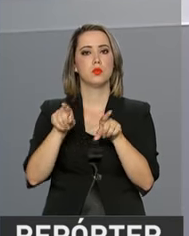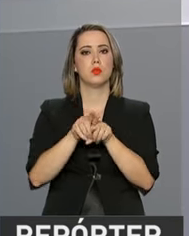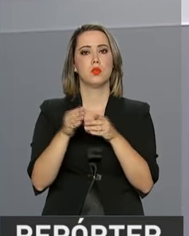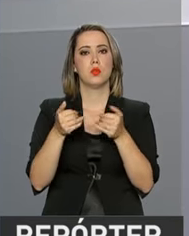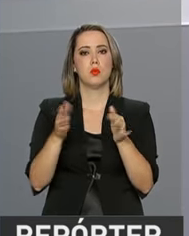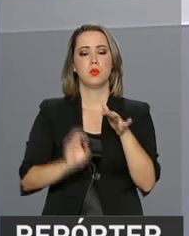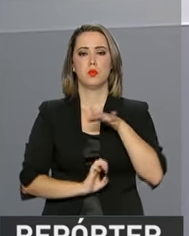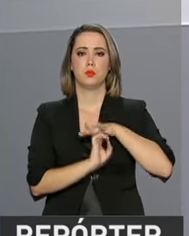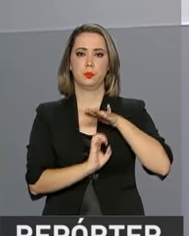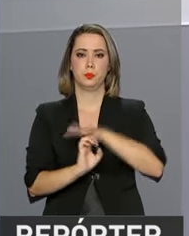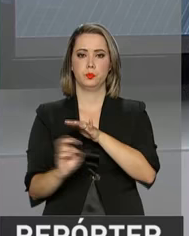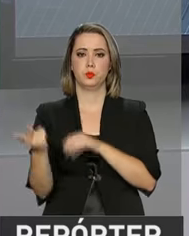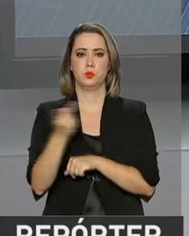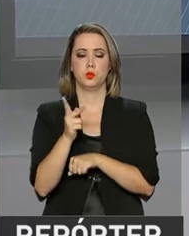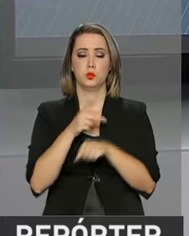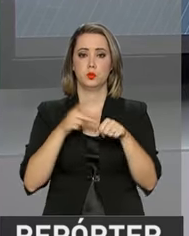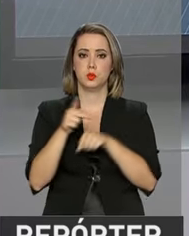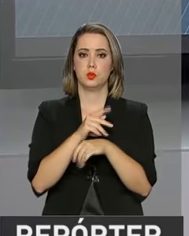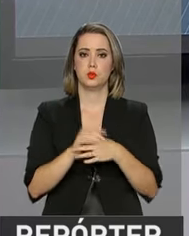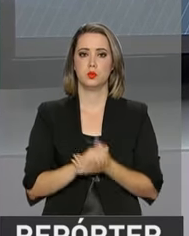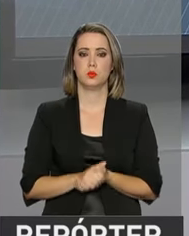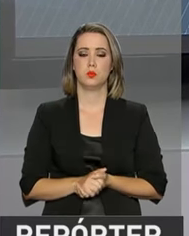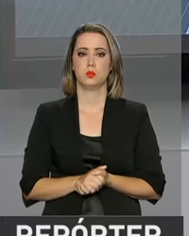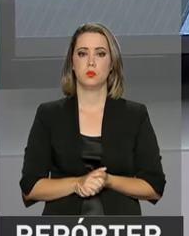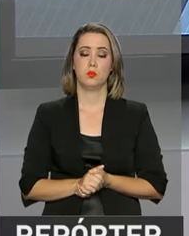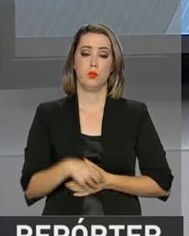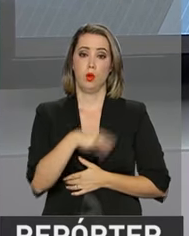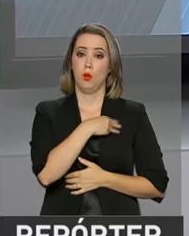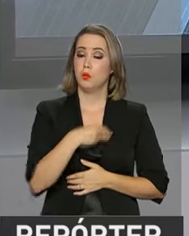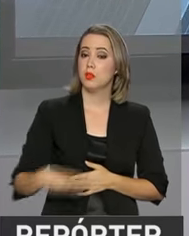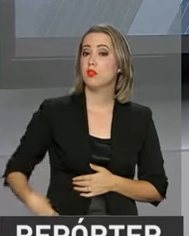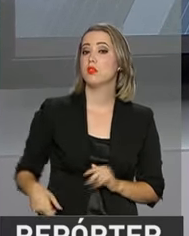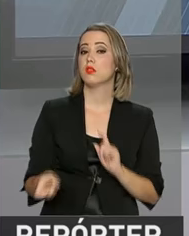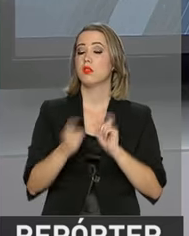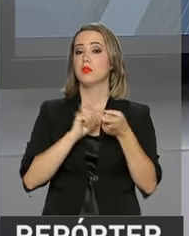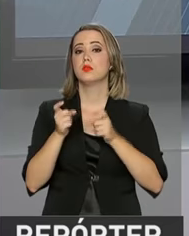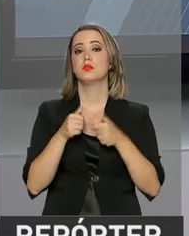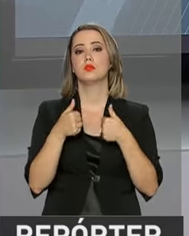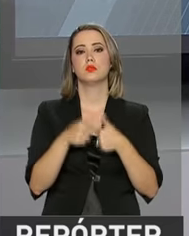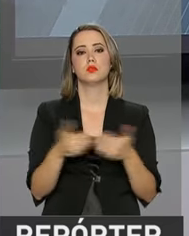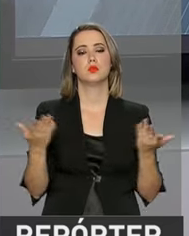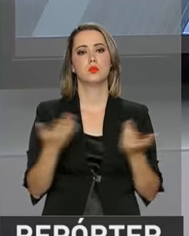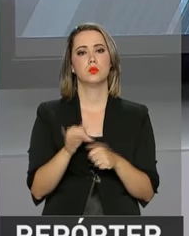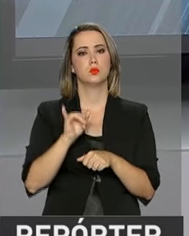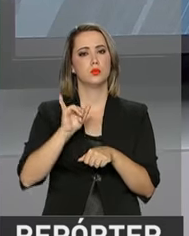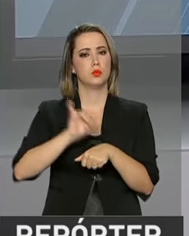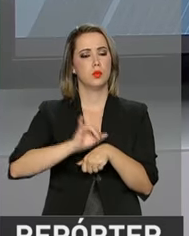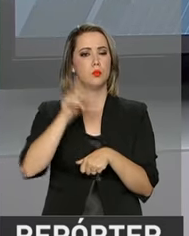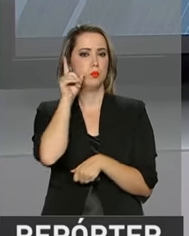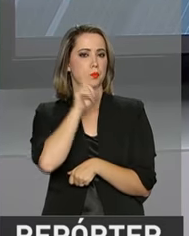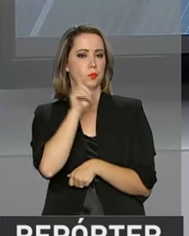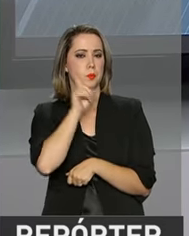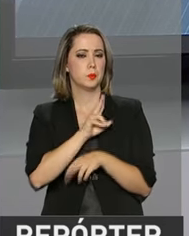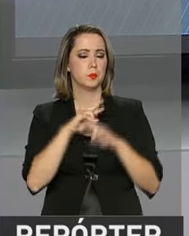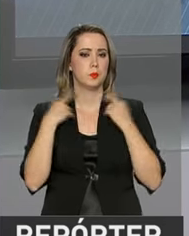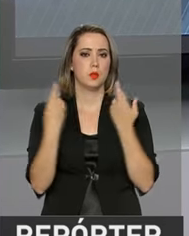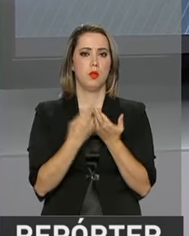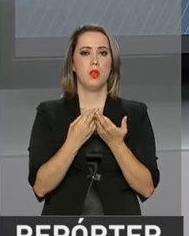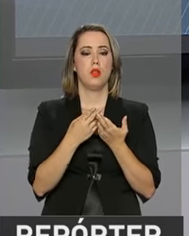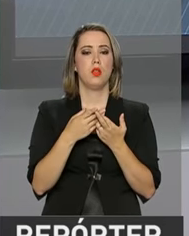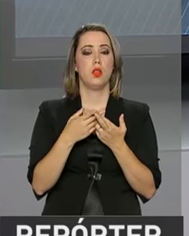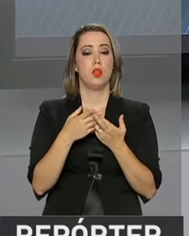dos dois países o ministro da fazenda henrique meirelles esteve washington para participar das reuniões de primavera